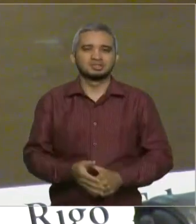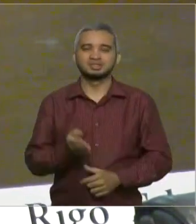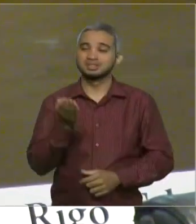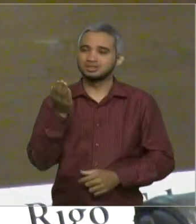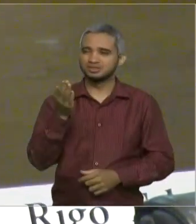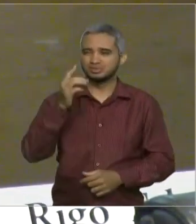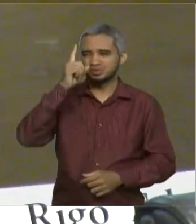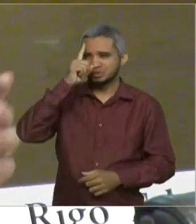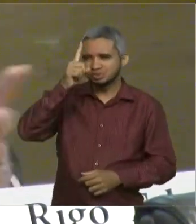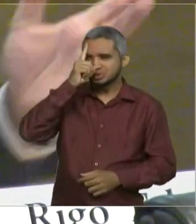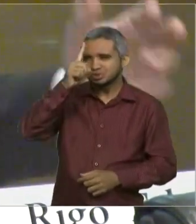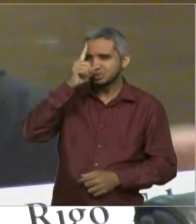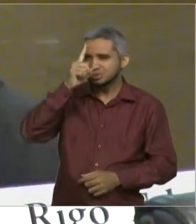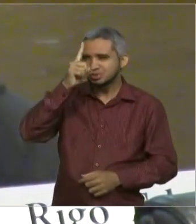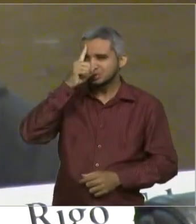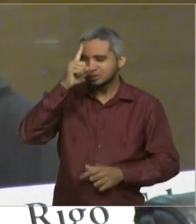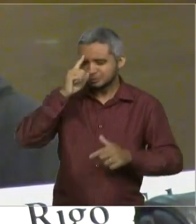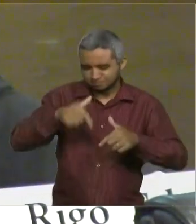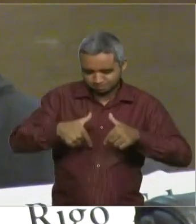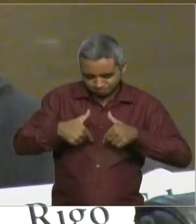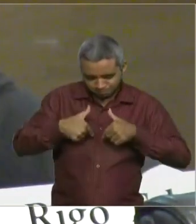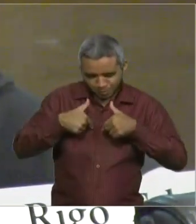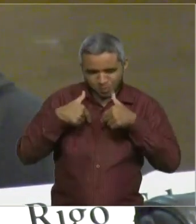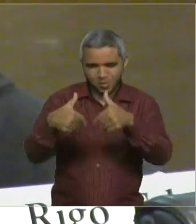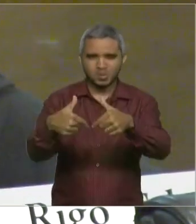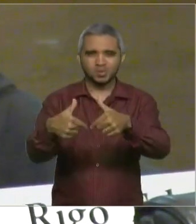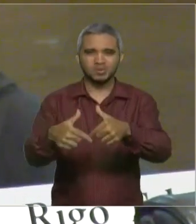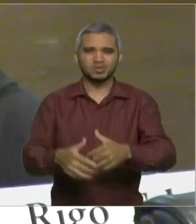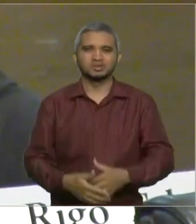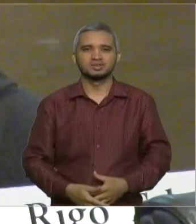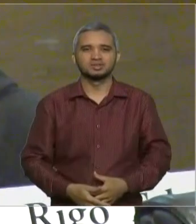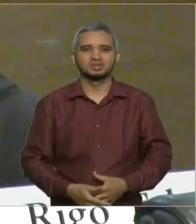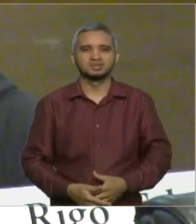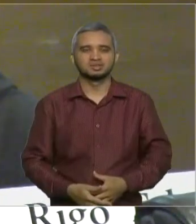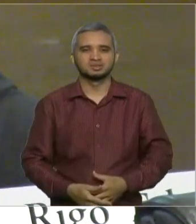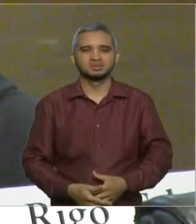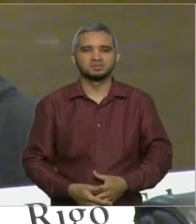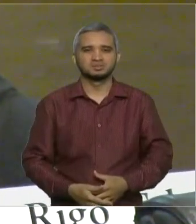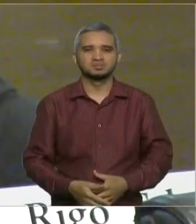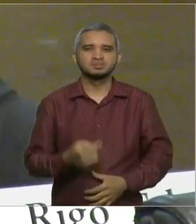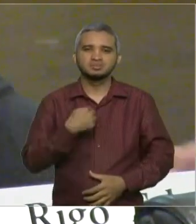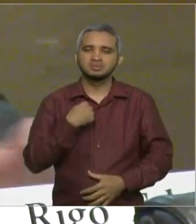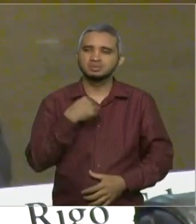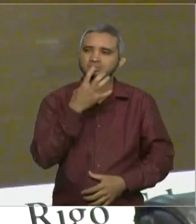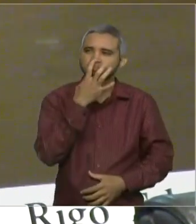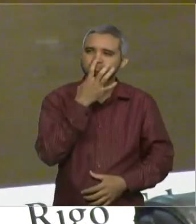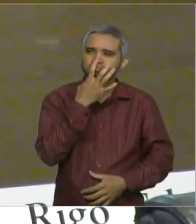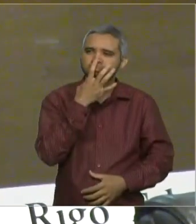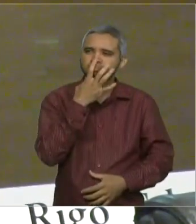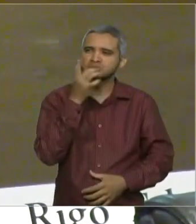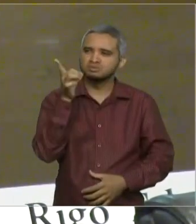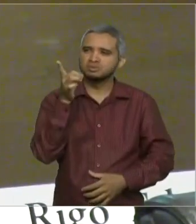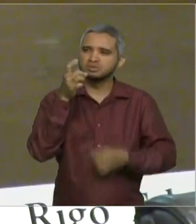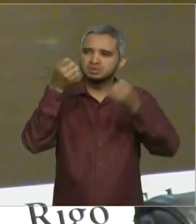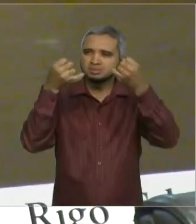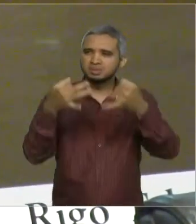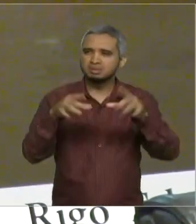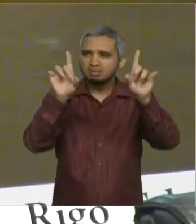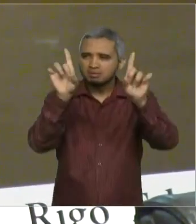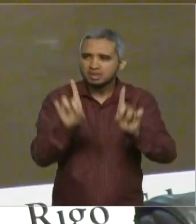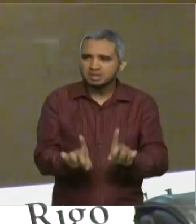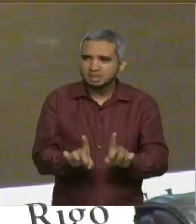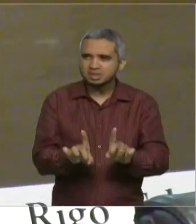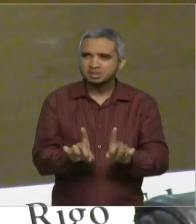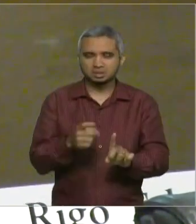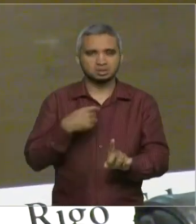essa vontade de viver. Eu ouvi por várias vezes Vossa Excelência falar que em deficiência. Para mim, eu acredito